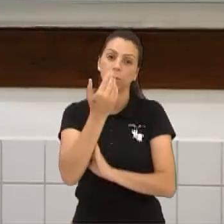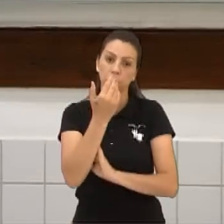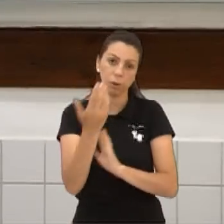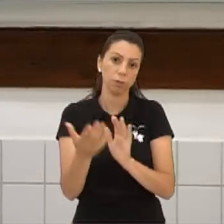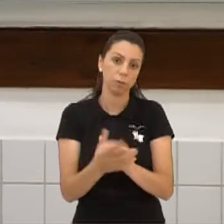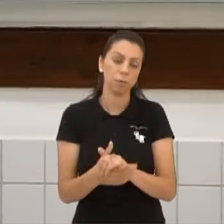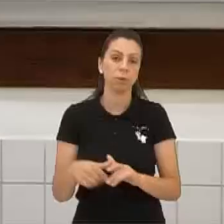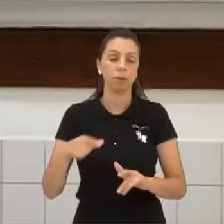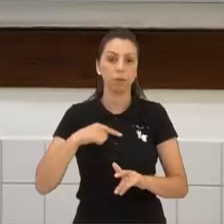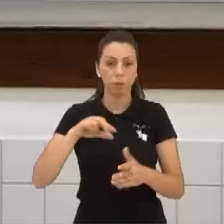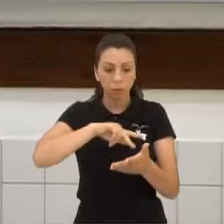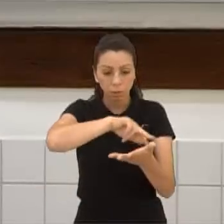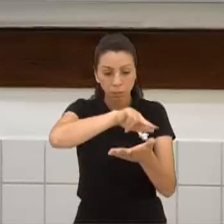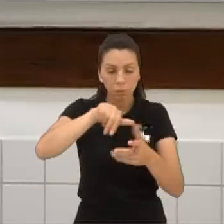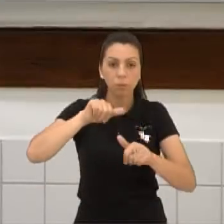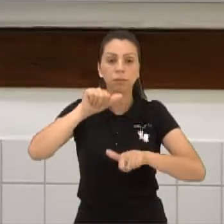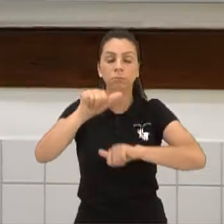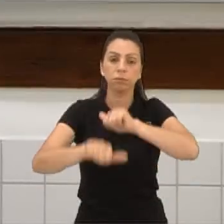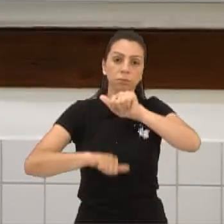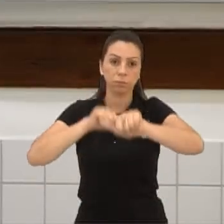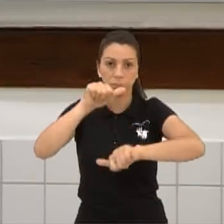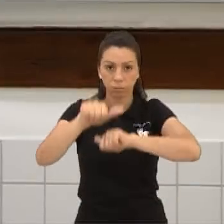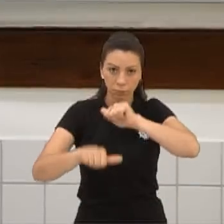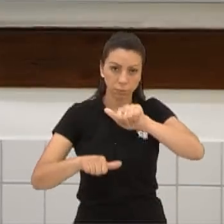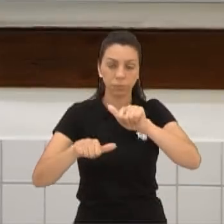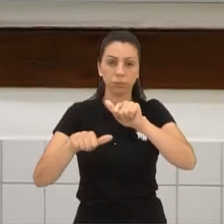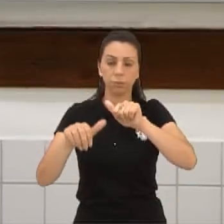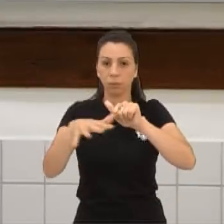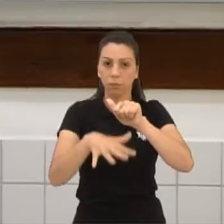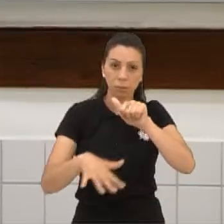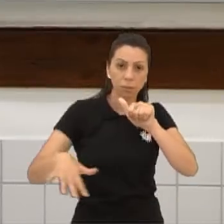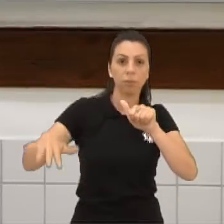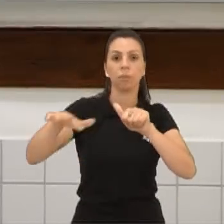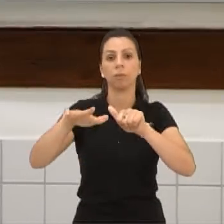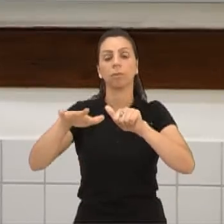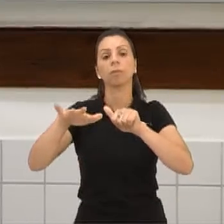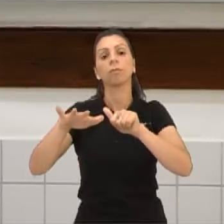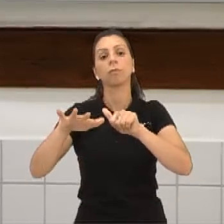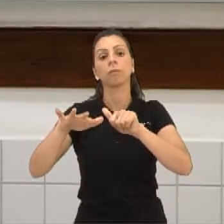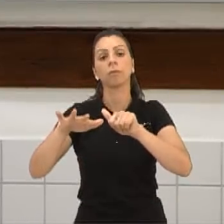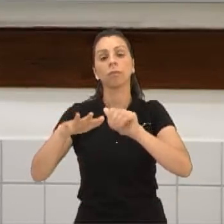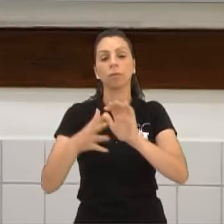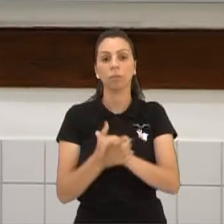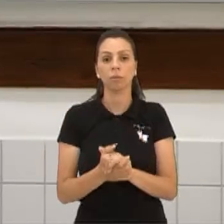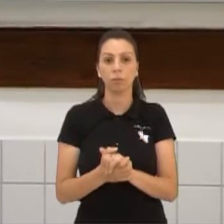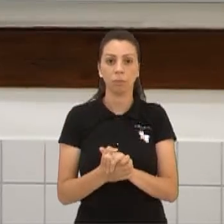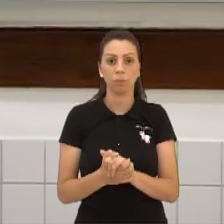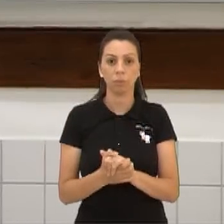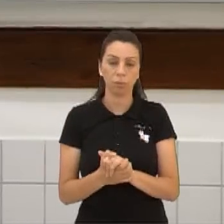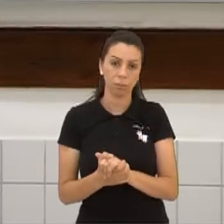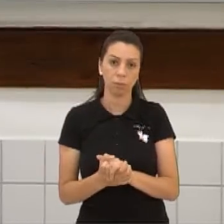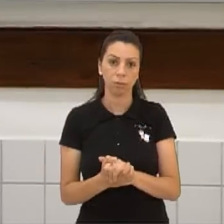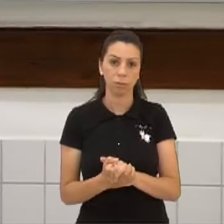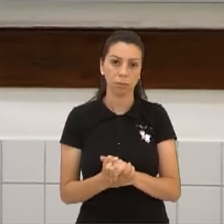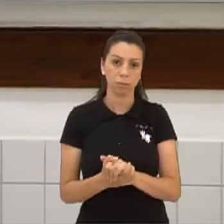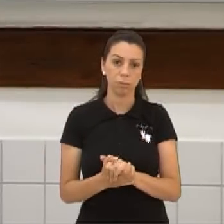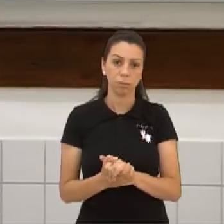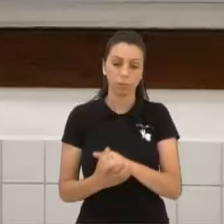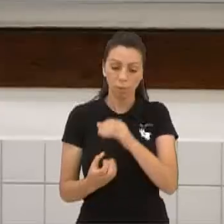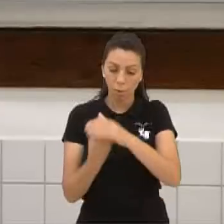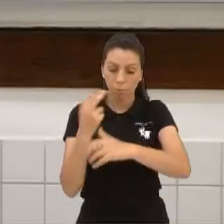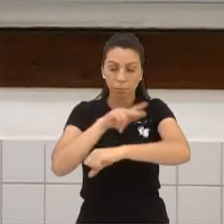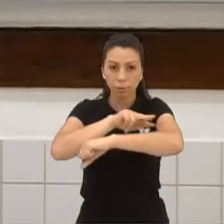qualquer alteração no ambiente que promova uma alteração na